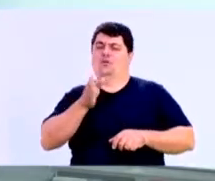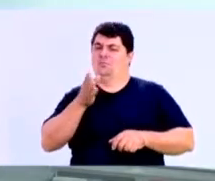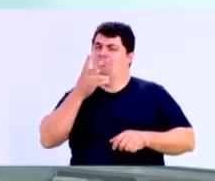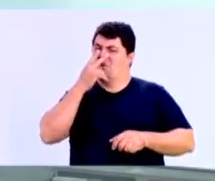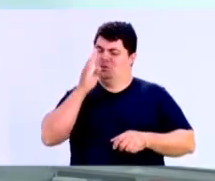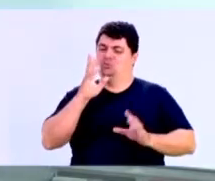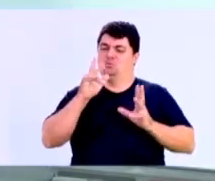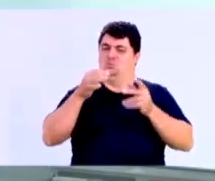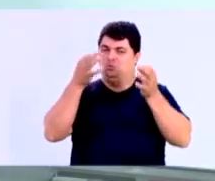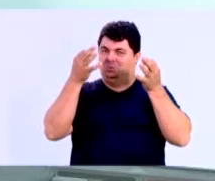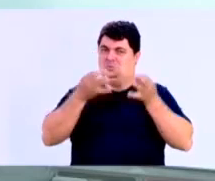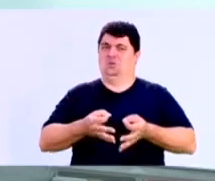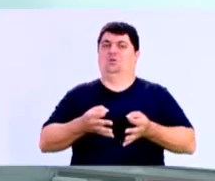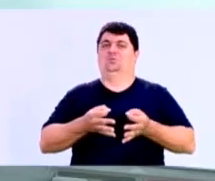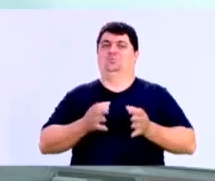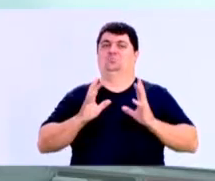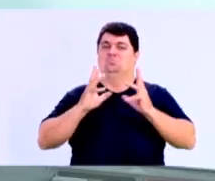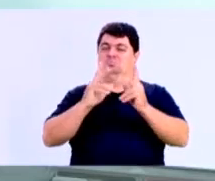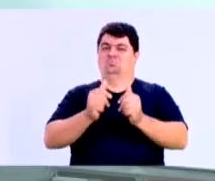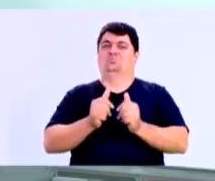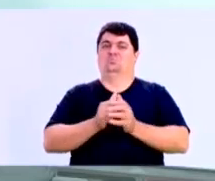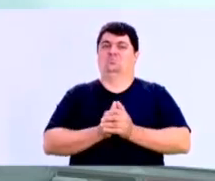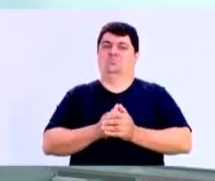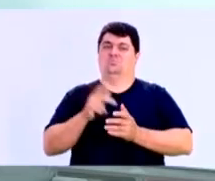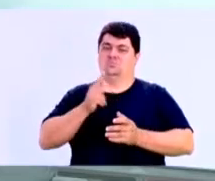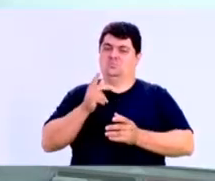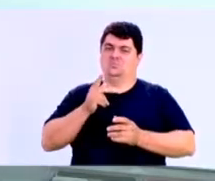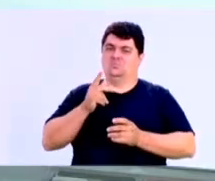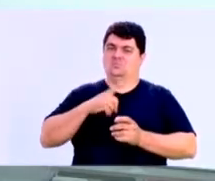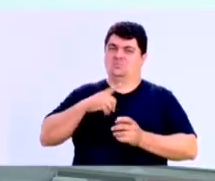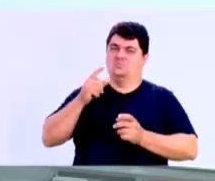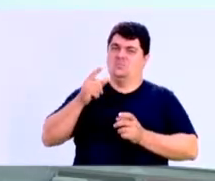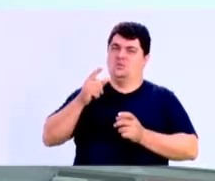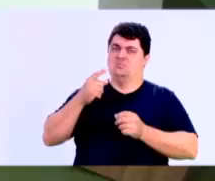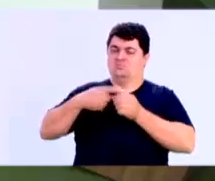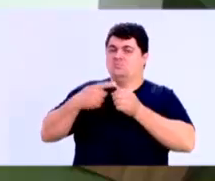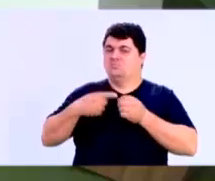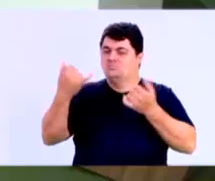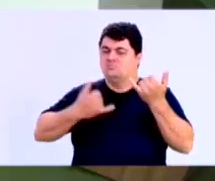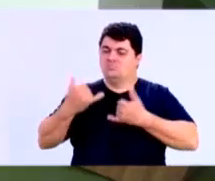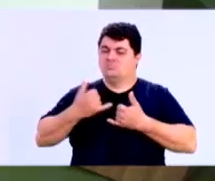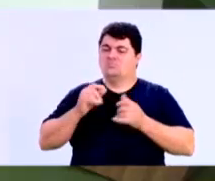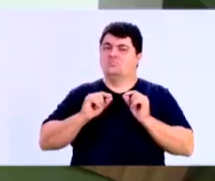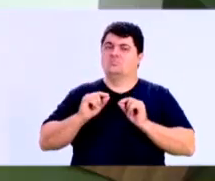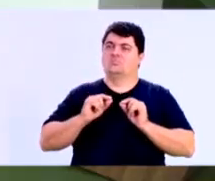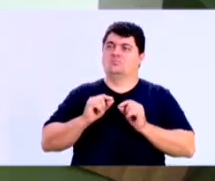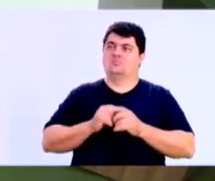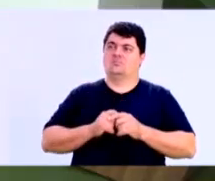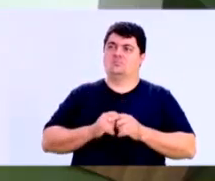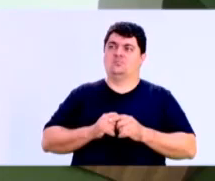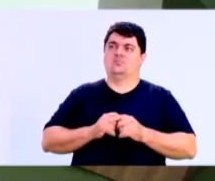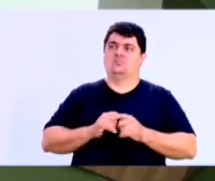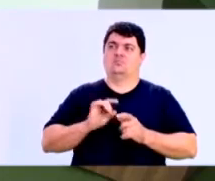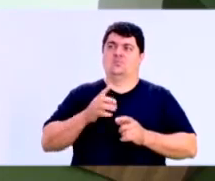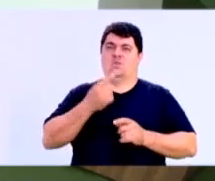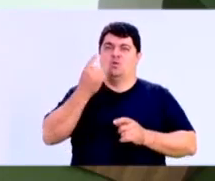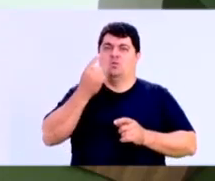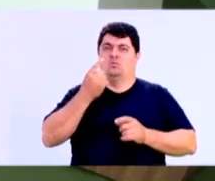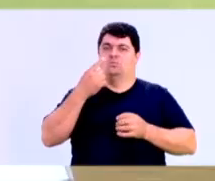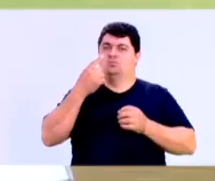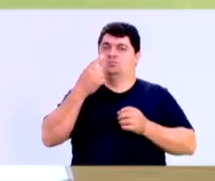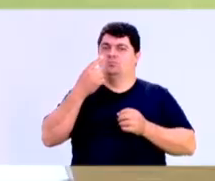intervalo, a maioria acertou os valores. Professora Leila, tem alguma observação dos polos? Eu acho que só um polo teve